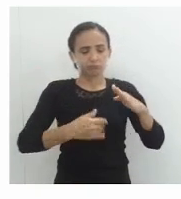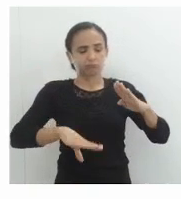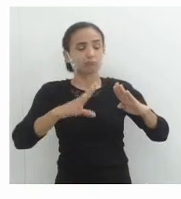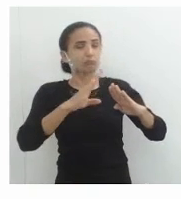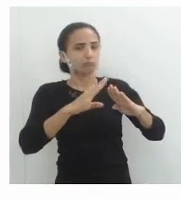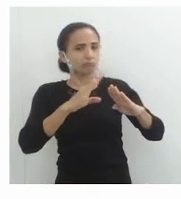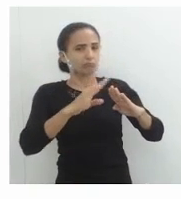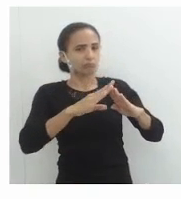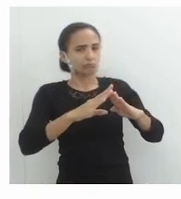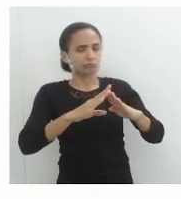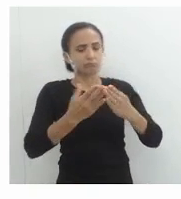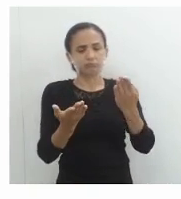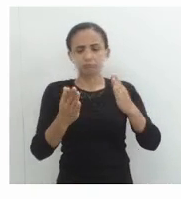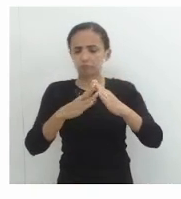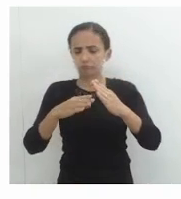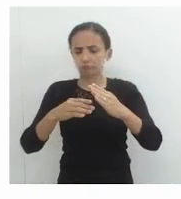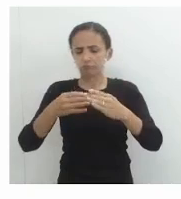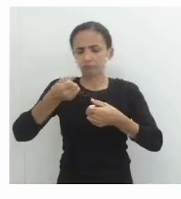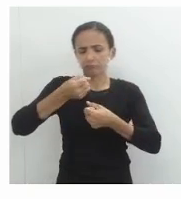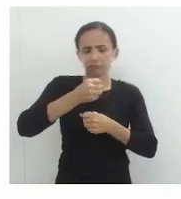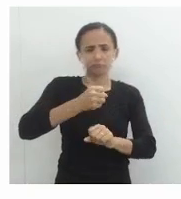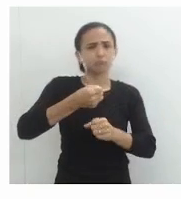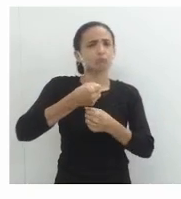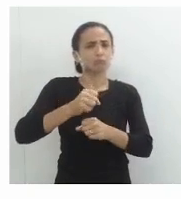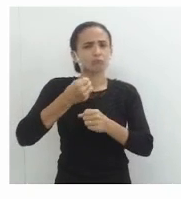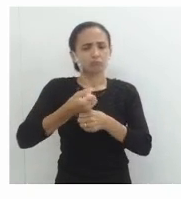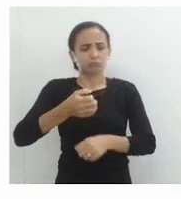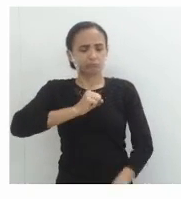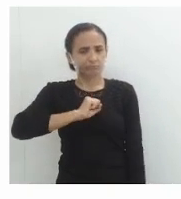civis domésticos, como também na caça e na